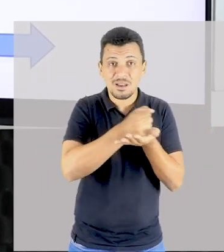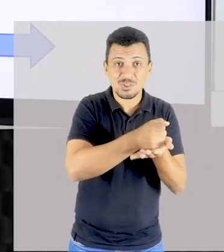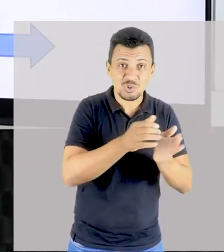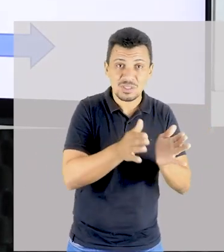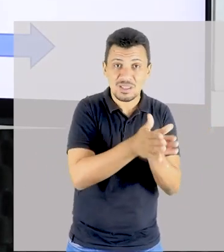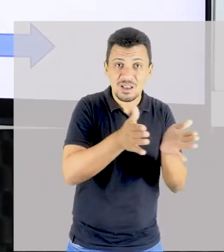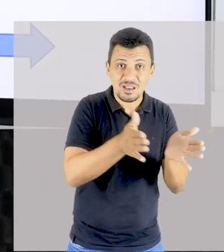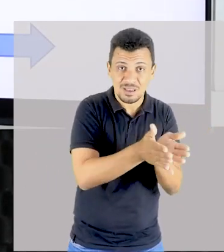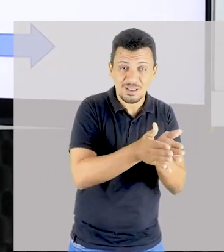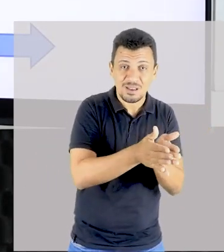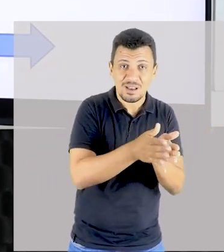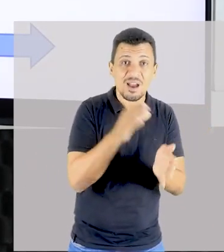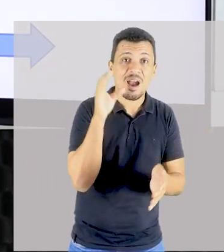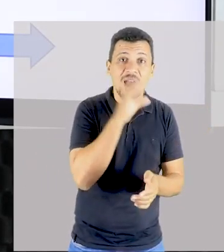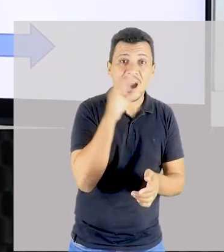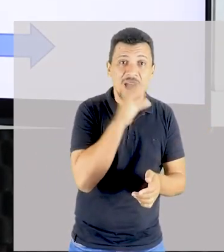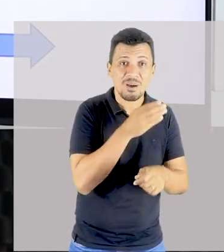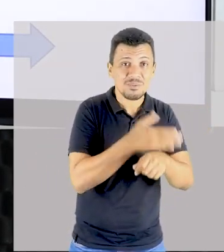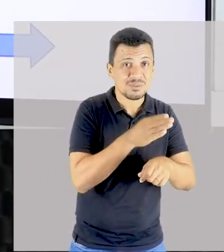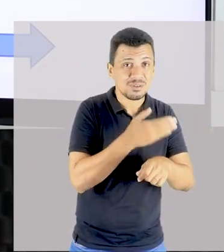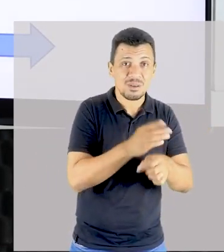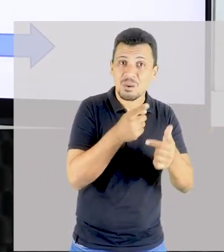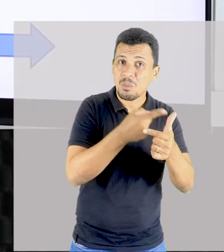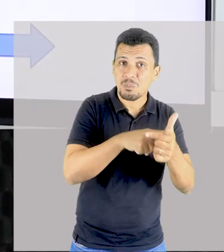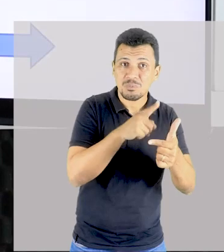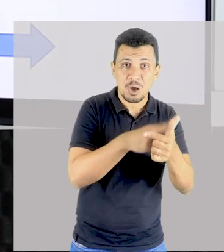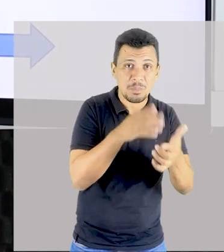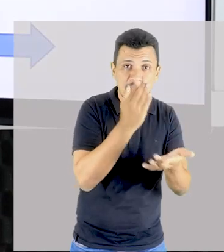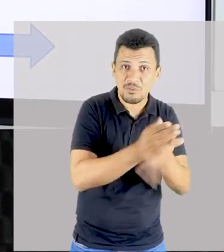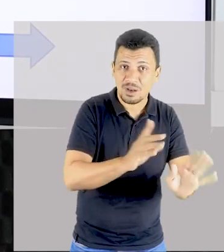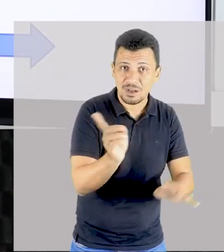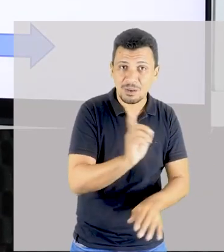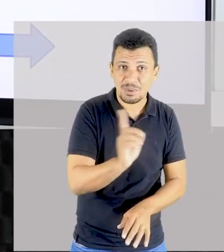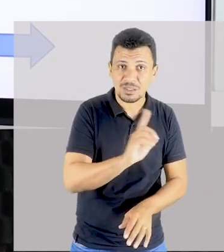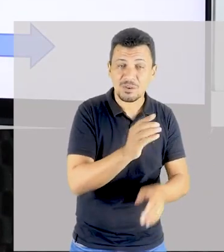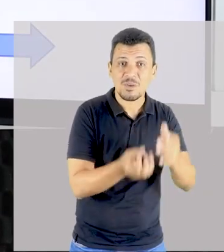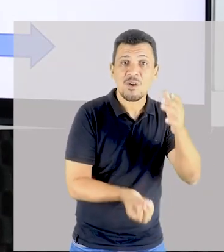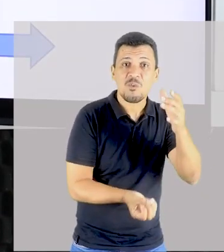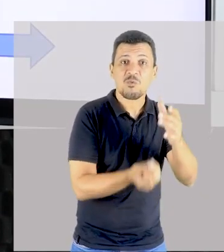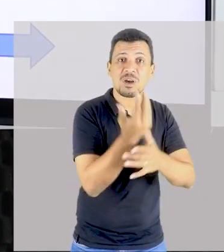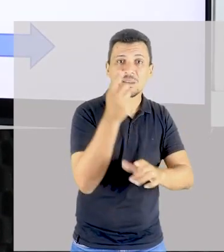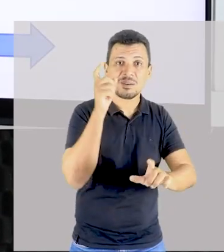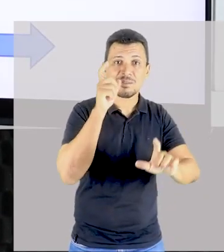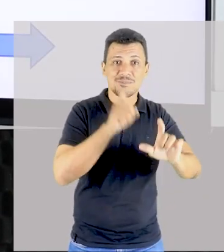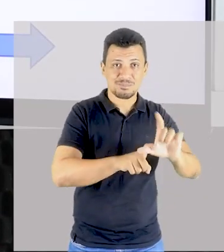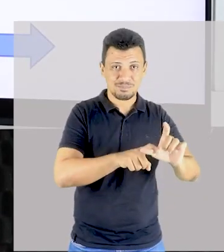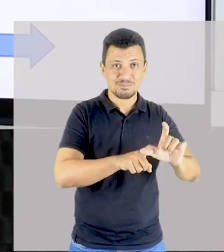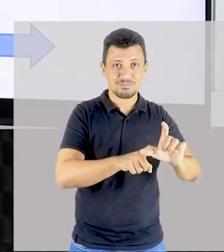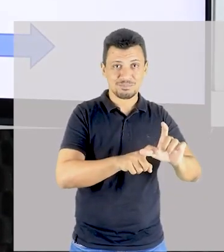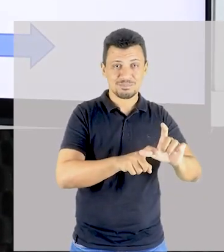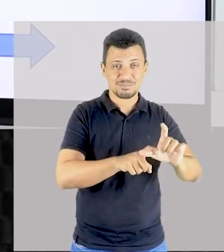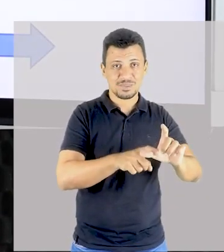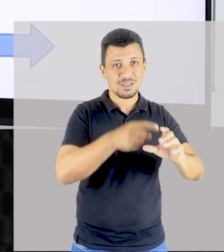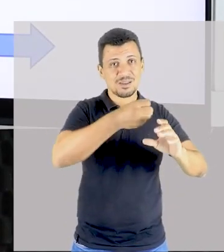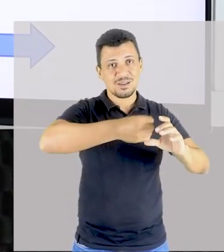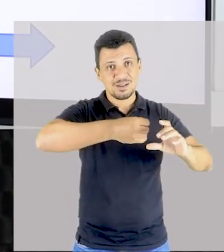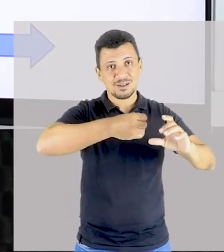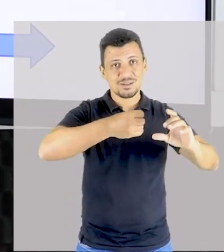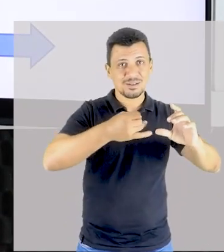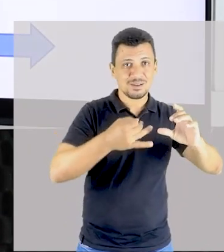imediatista é aquela que não vai resolver o problema ela vai só criar dependência tá característica